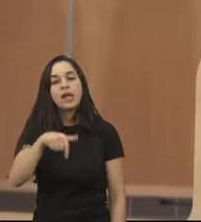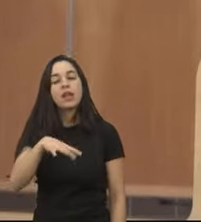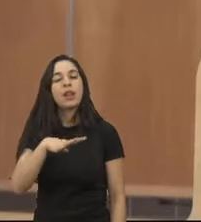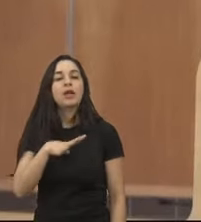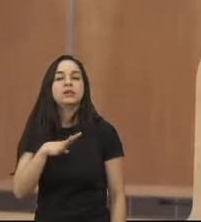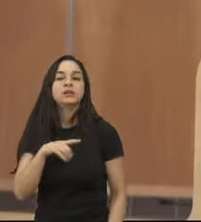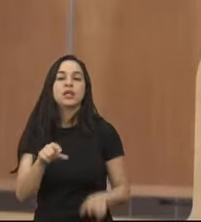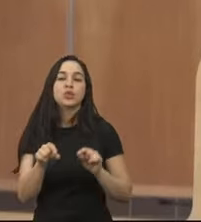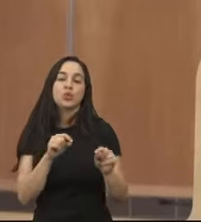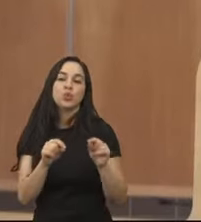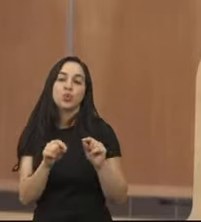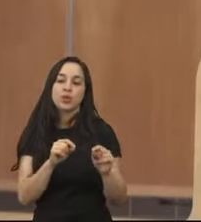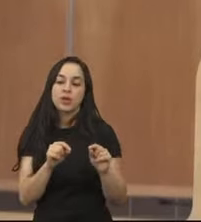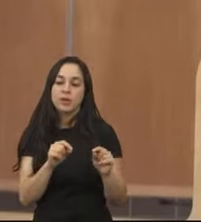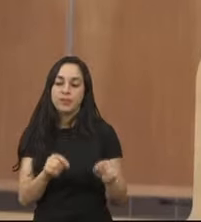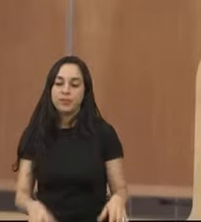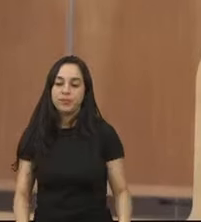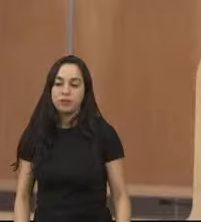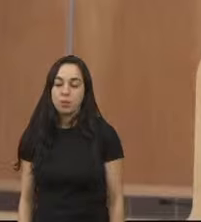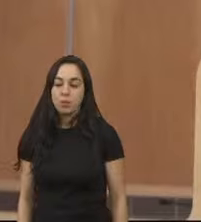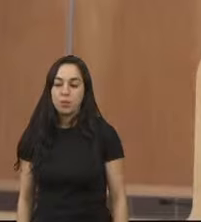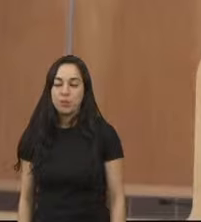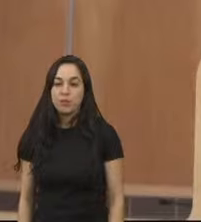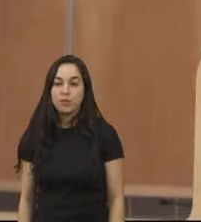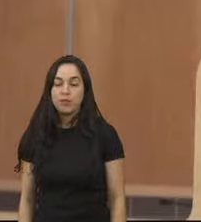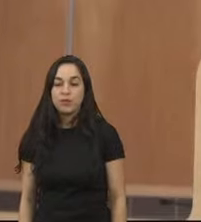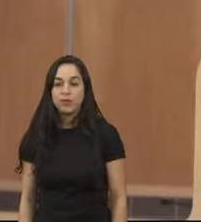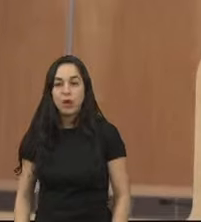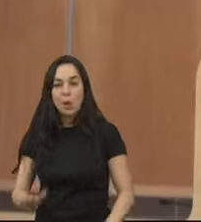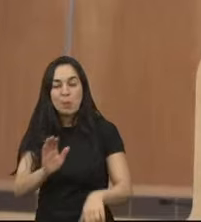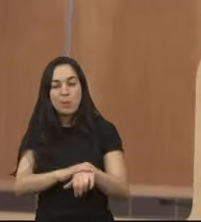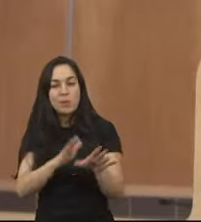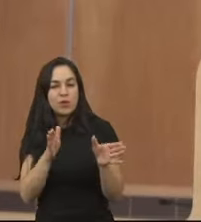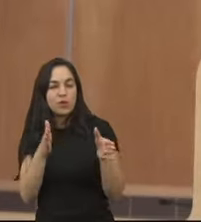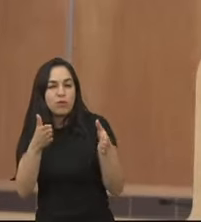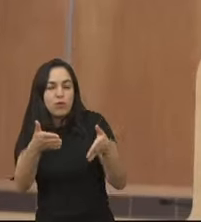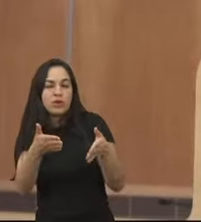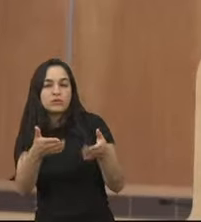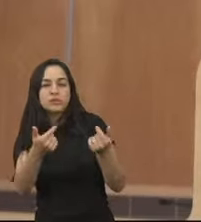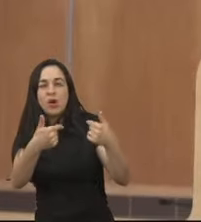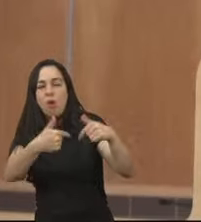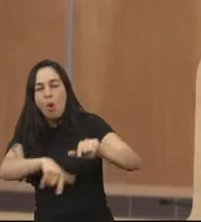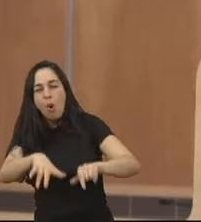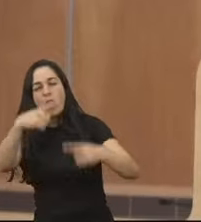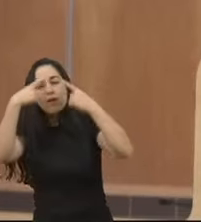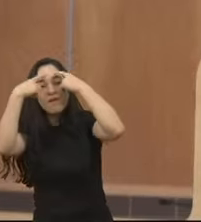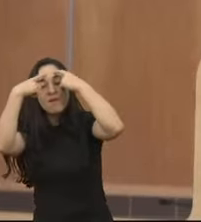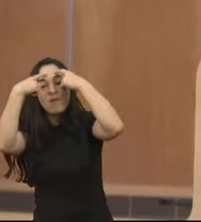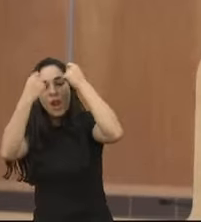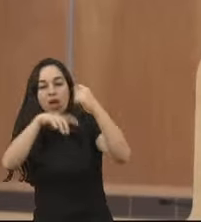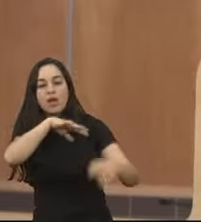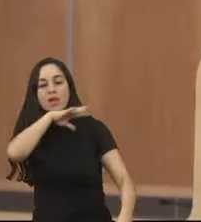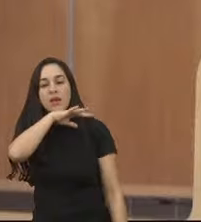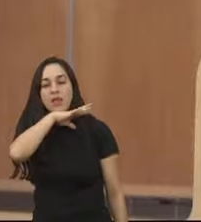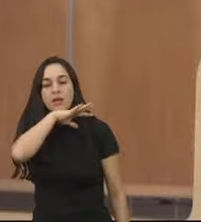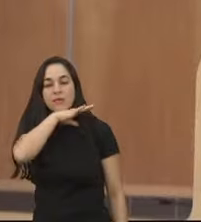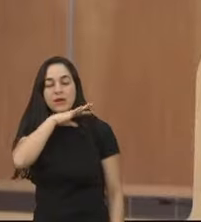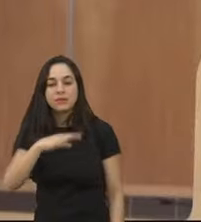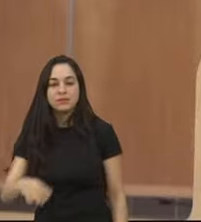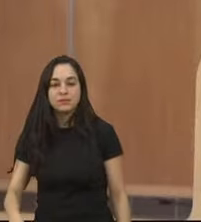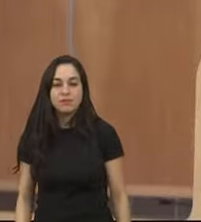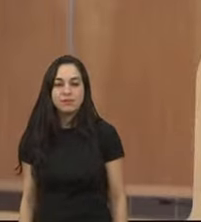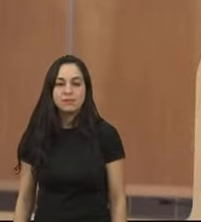na verdade, proibir, é uma questão mais voltada aos maus tratos, né, Silfarne? A gente presenciou na cidade pessoas que, né, Joex, que o pessoal